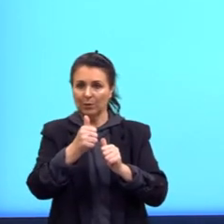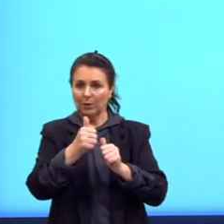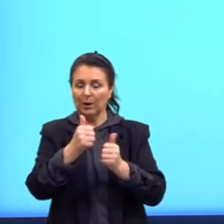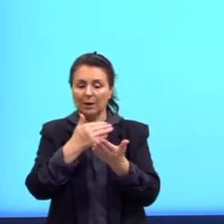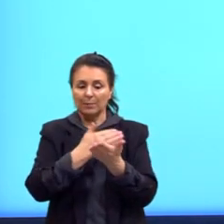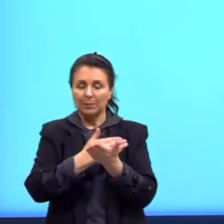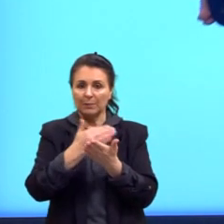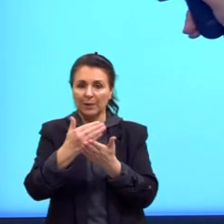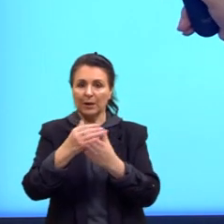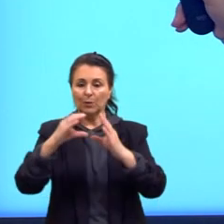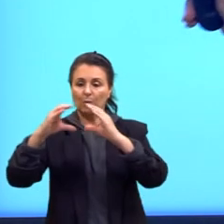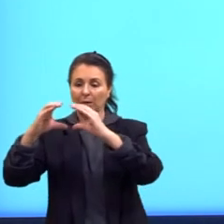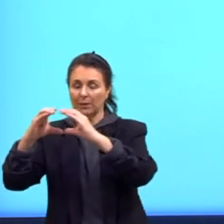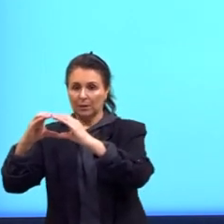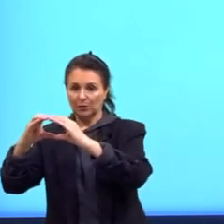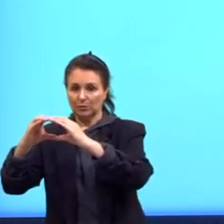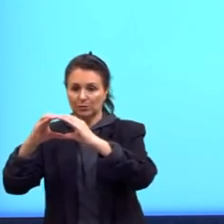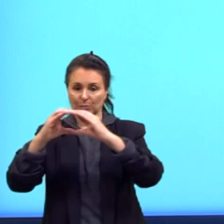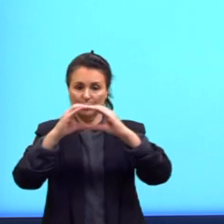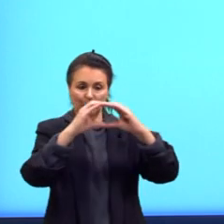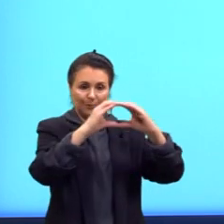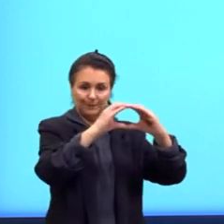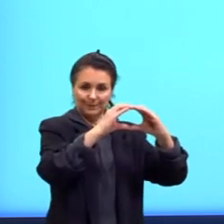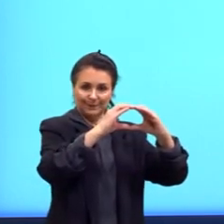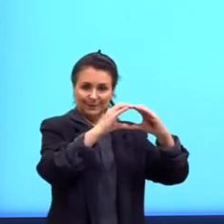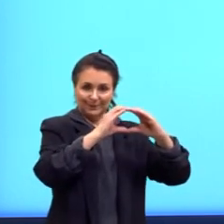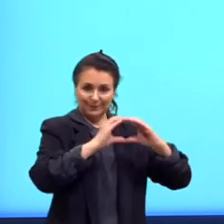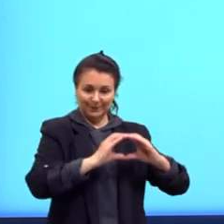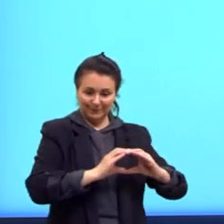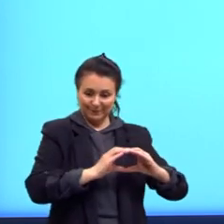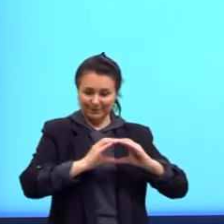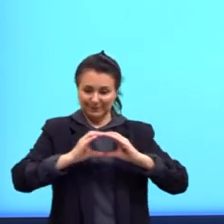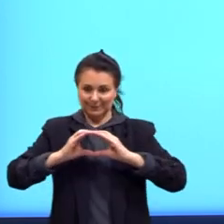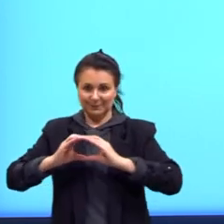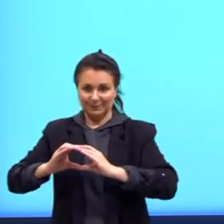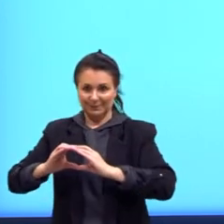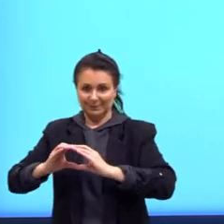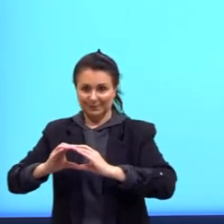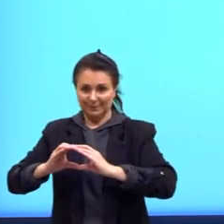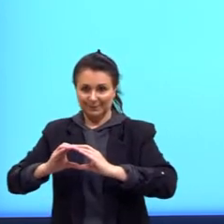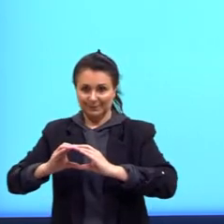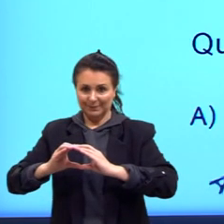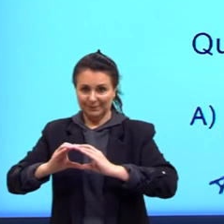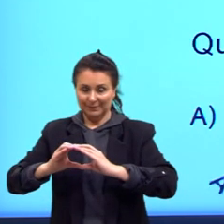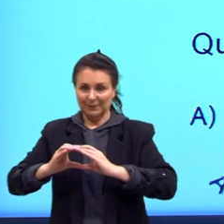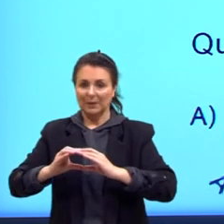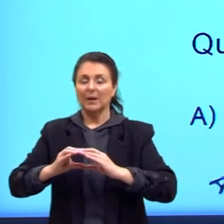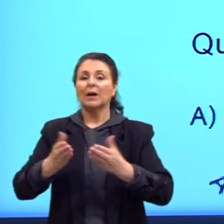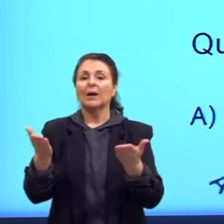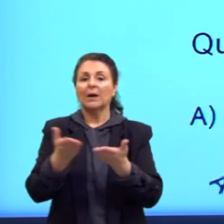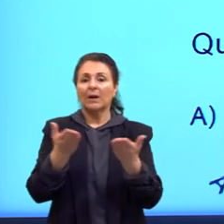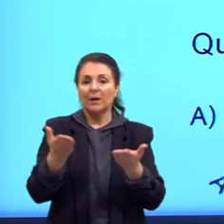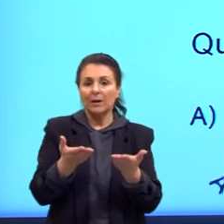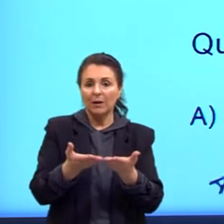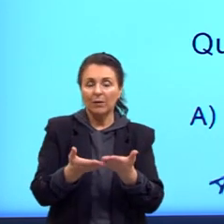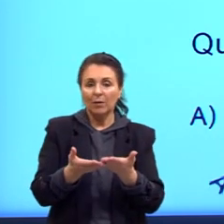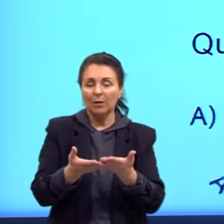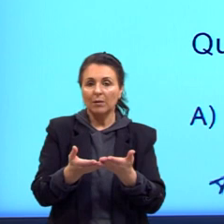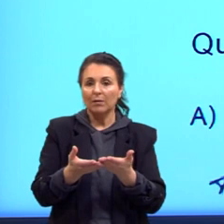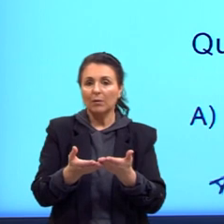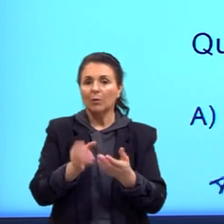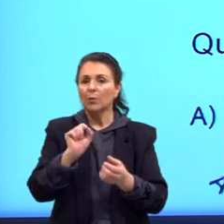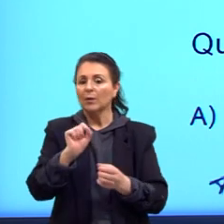tava aqui no primeiro quadrante e depois ela passou para o segundo quadrante na posição final as nossas alternativas